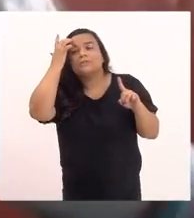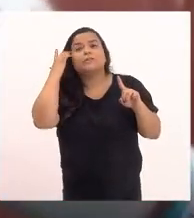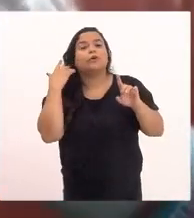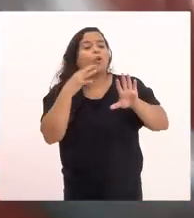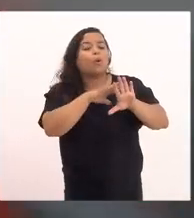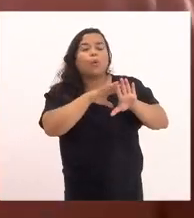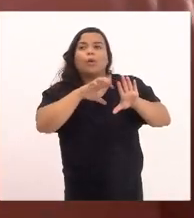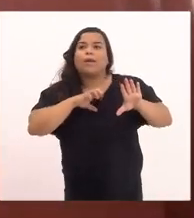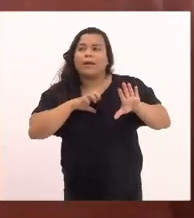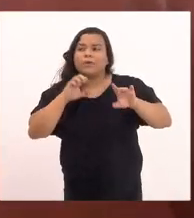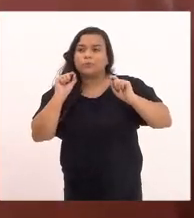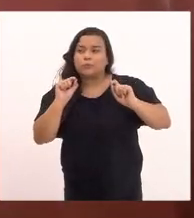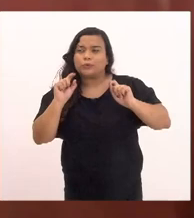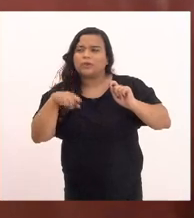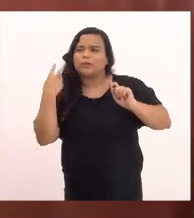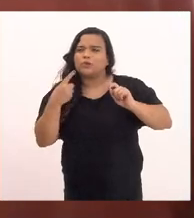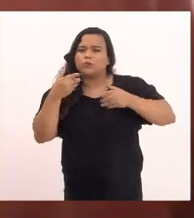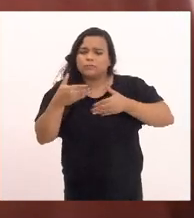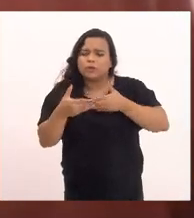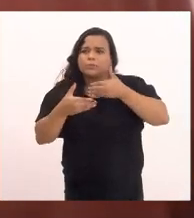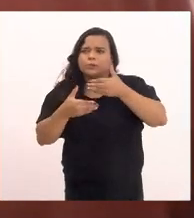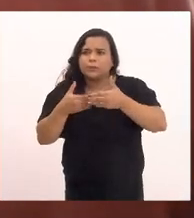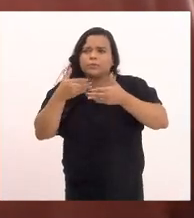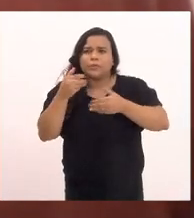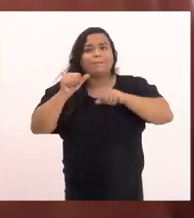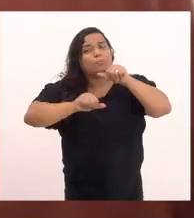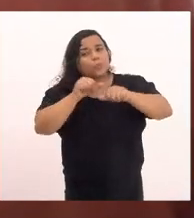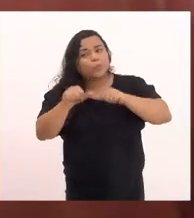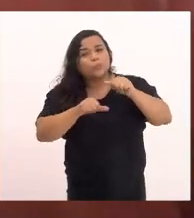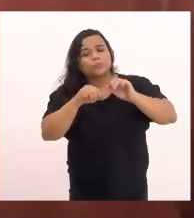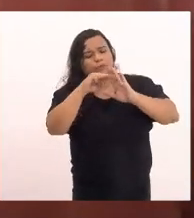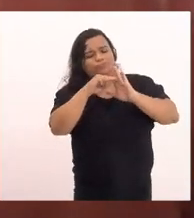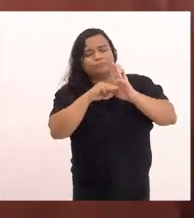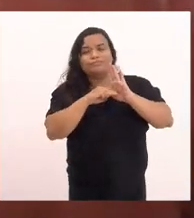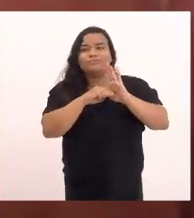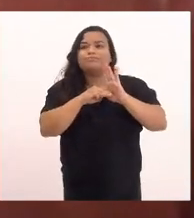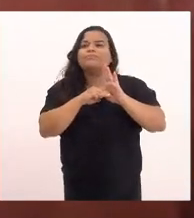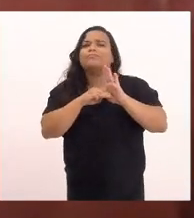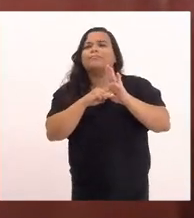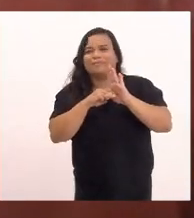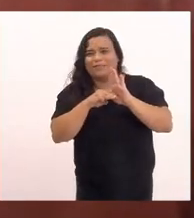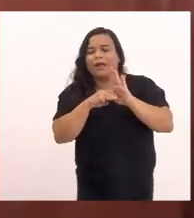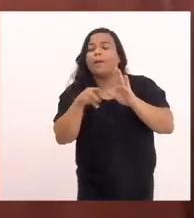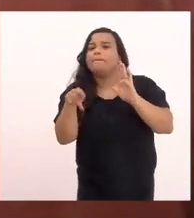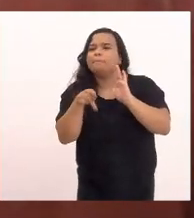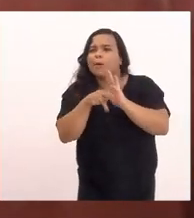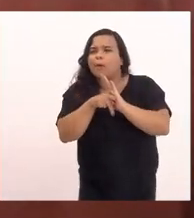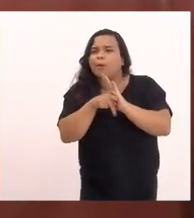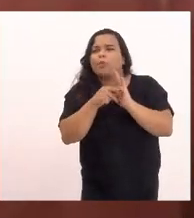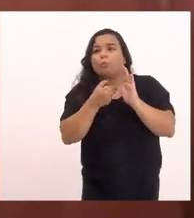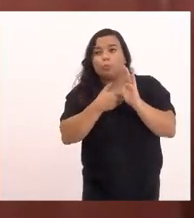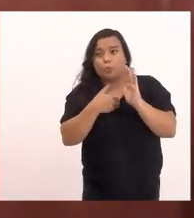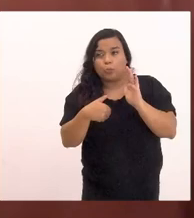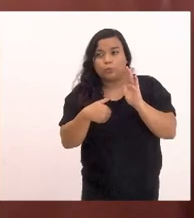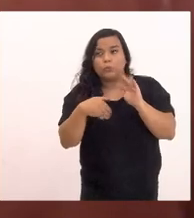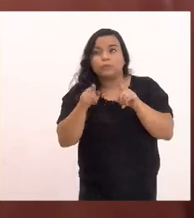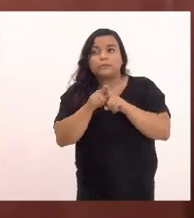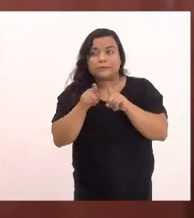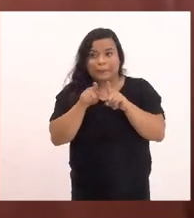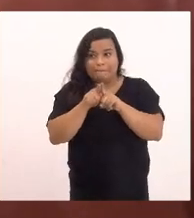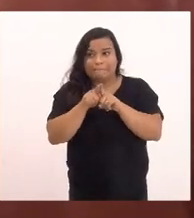evoluindo no tempo, e ainda mais juntando os bancos de dados públicos e privados, isso